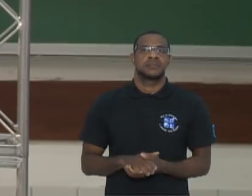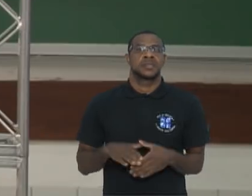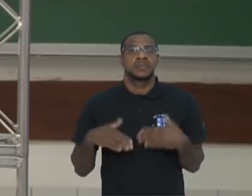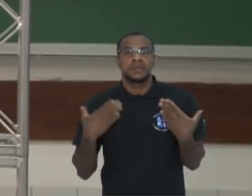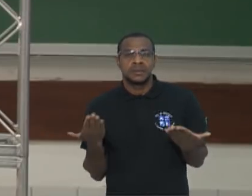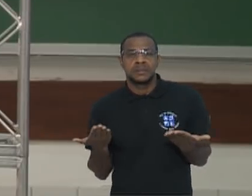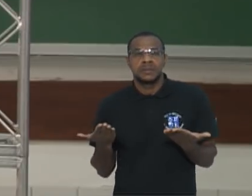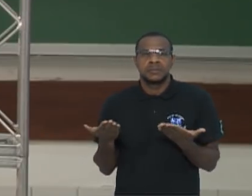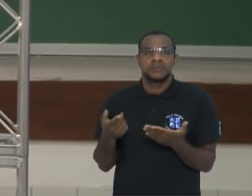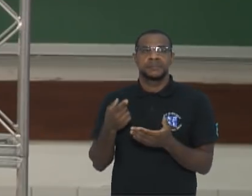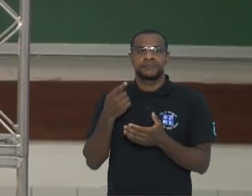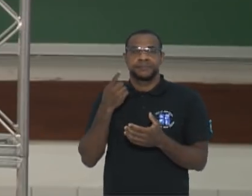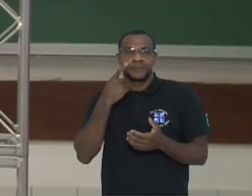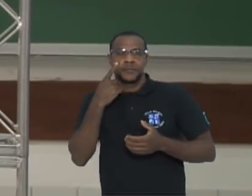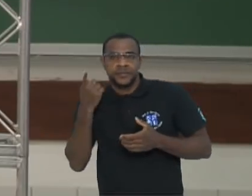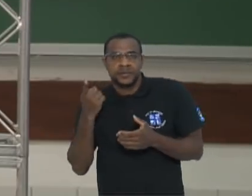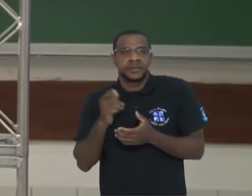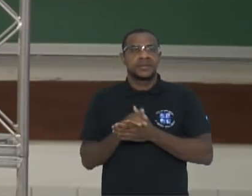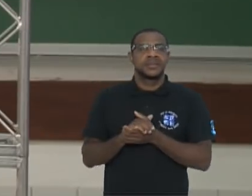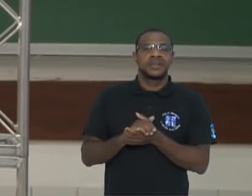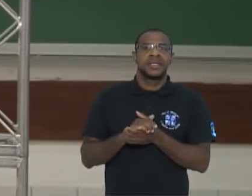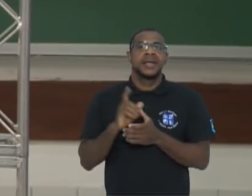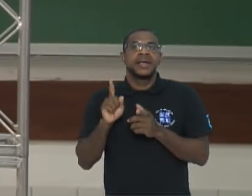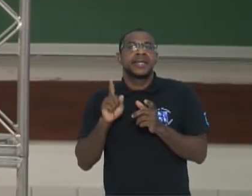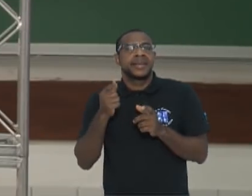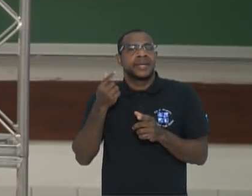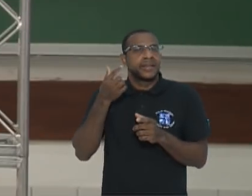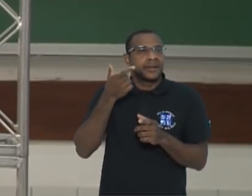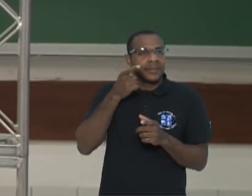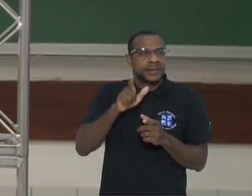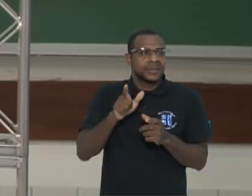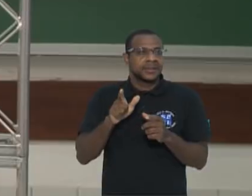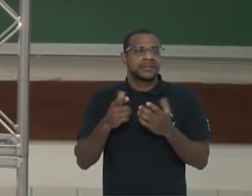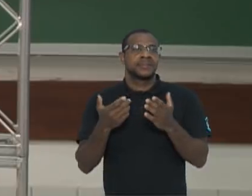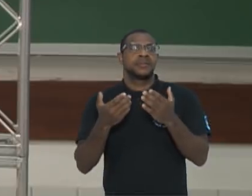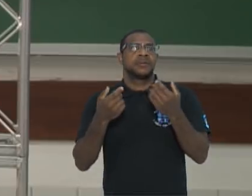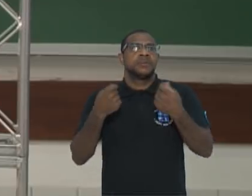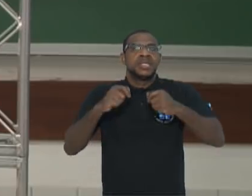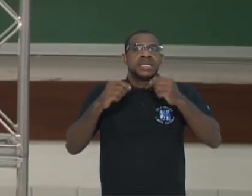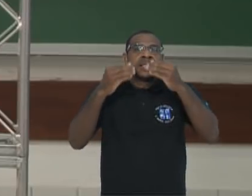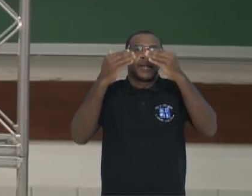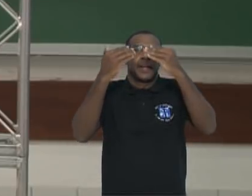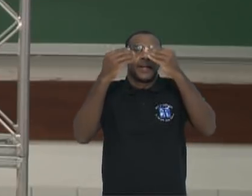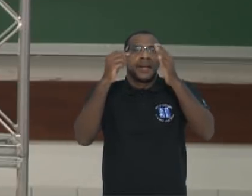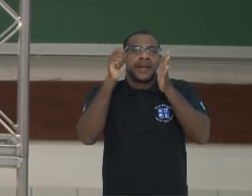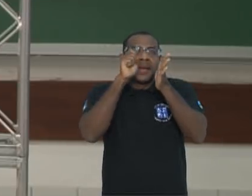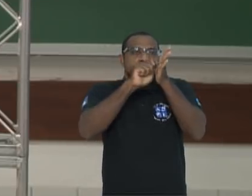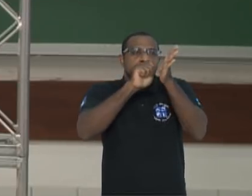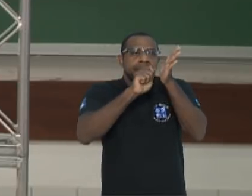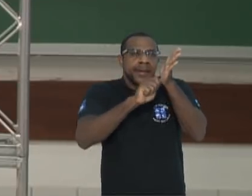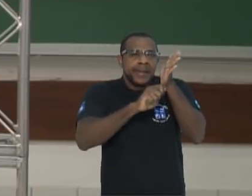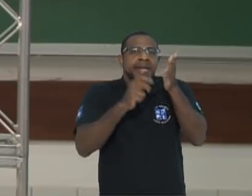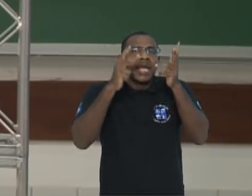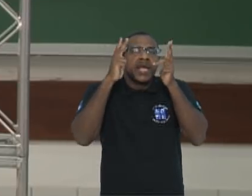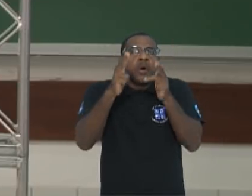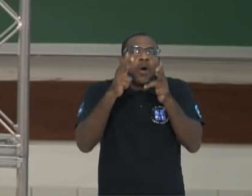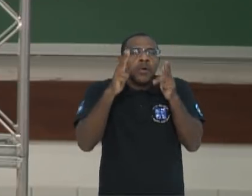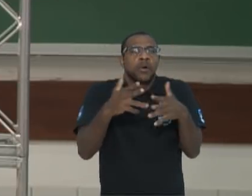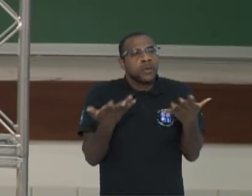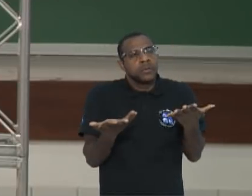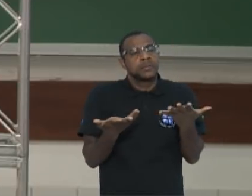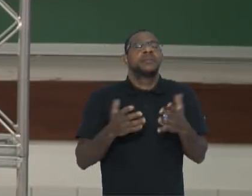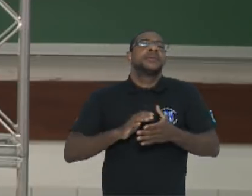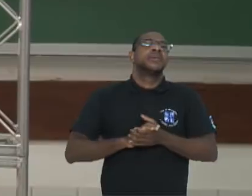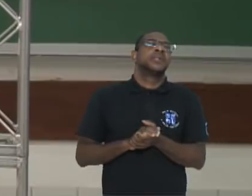Então, galera, verificando mais ou menos quem acertou, né? Não precisa ter escrito exatamente nessas palavras, vocês poderão ter escrito outras palavras aí,